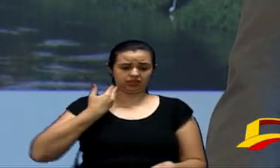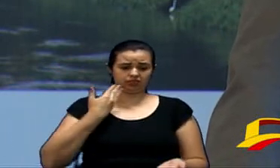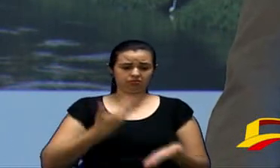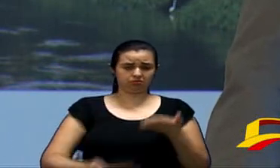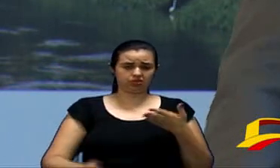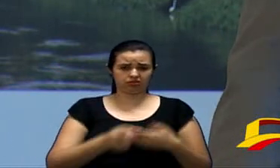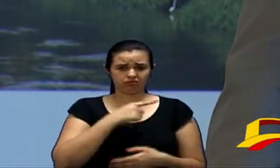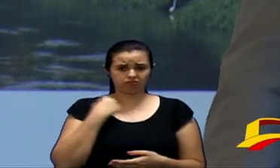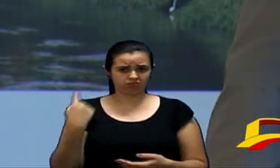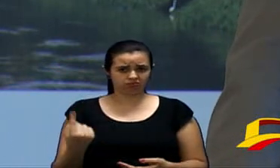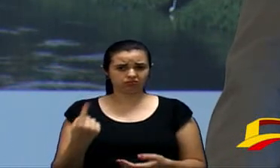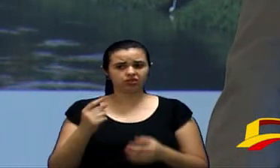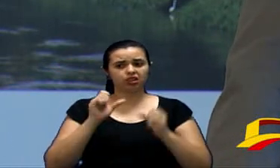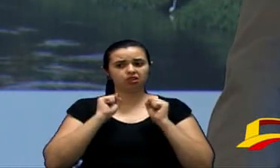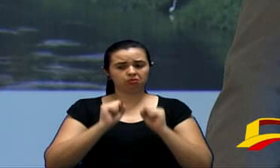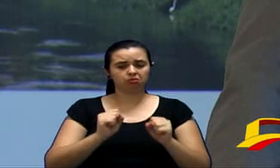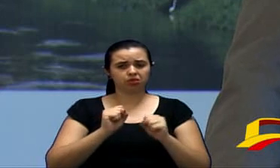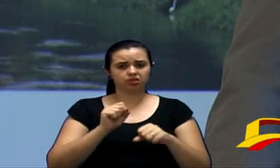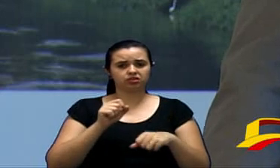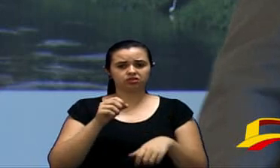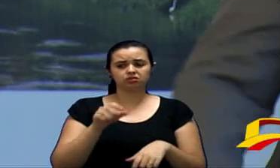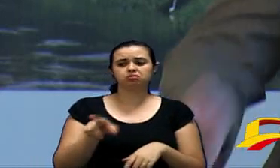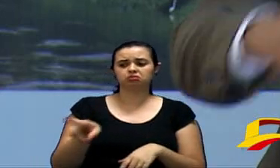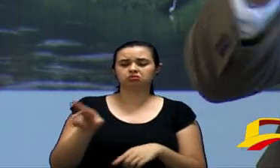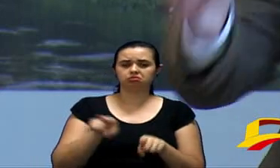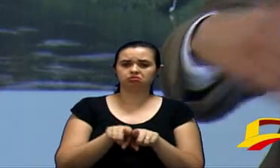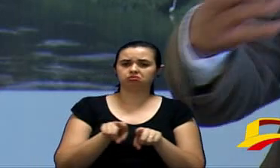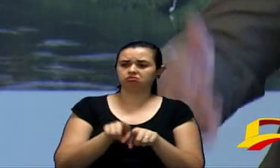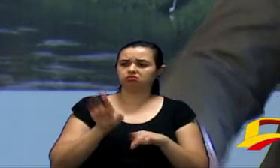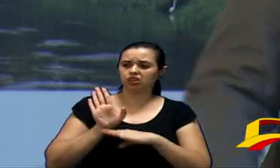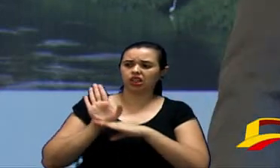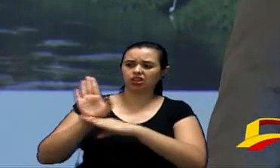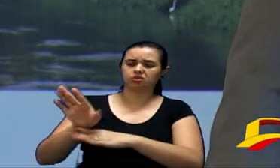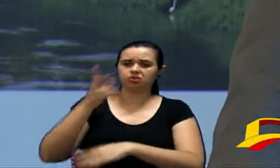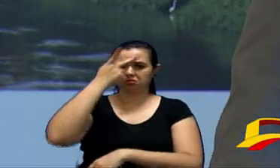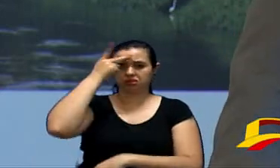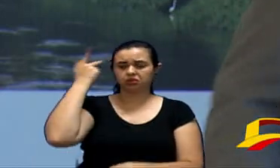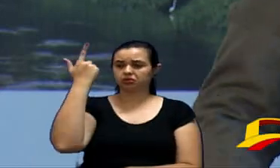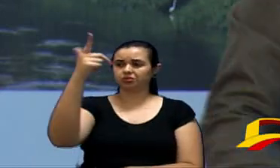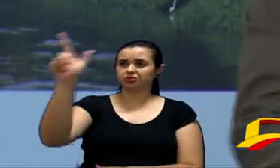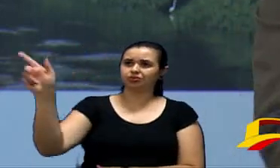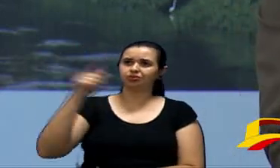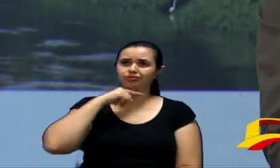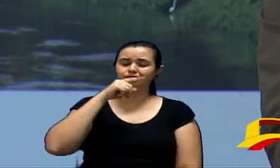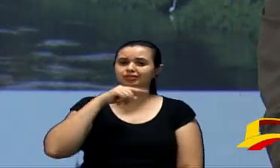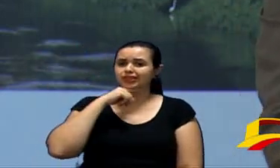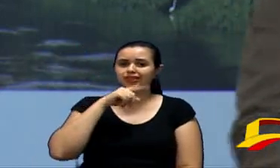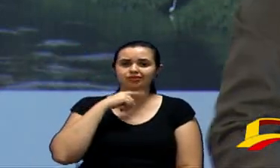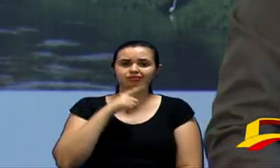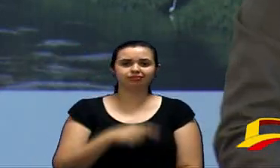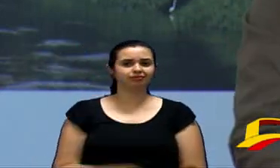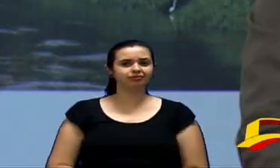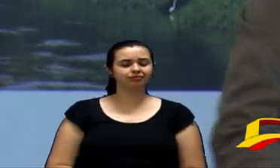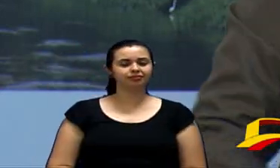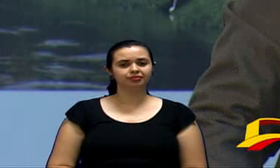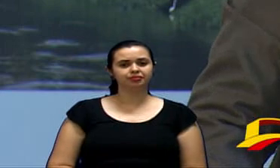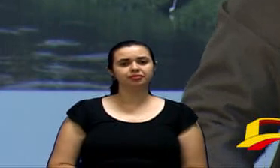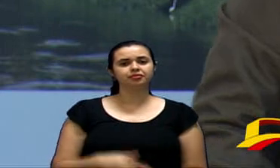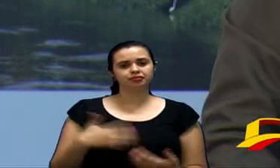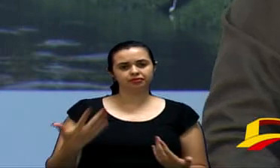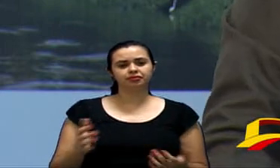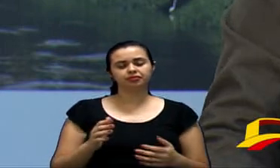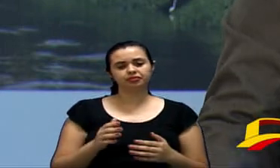ao seu redor e da própria municipalidade, assim como qualquer outra situação que possa ocorrer. Então, a gente pede a aprovação dessa emenda número